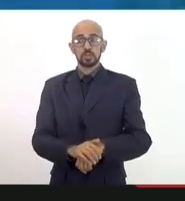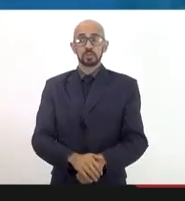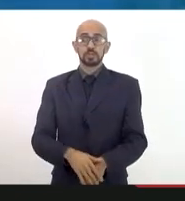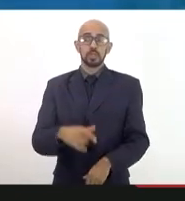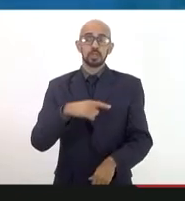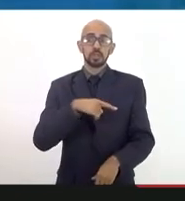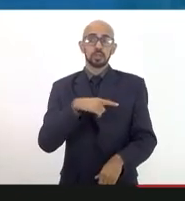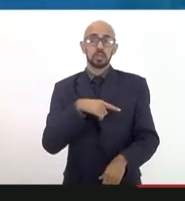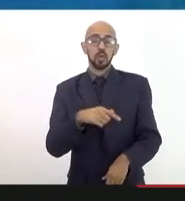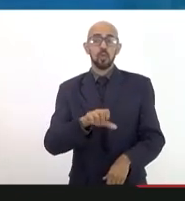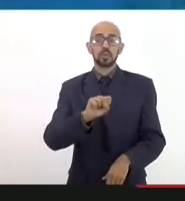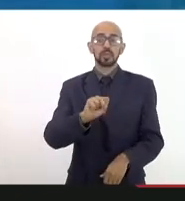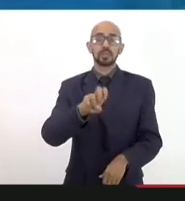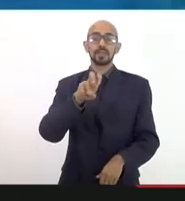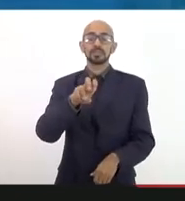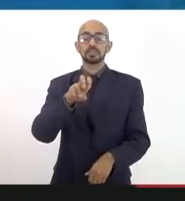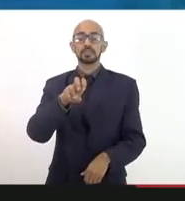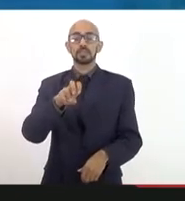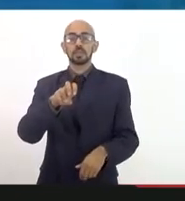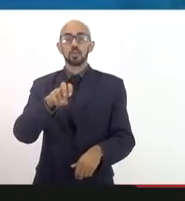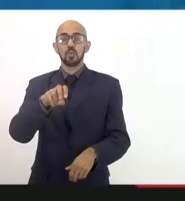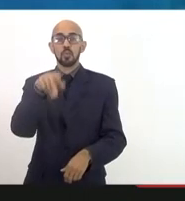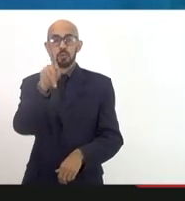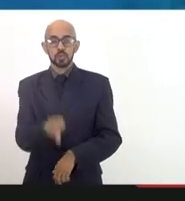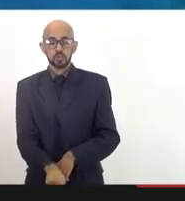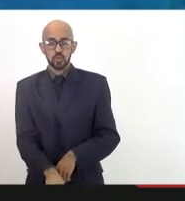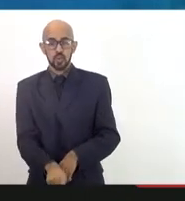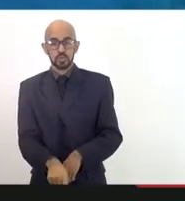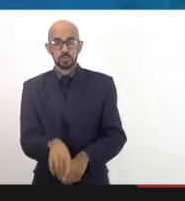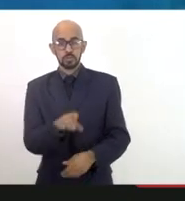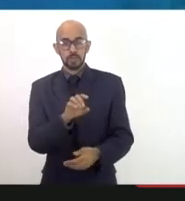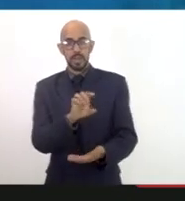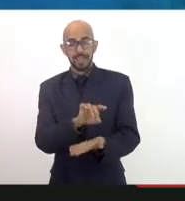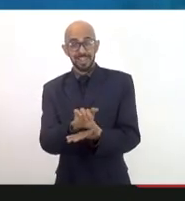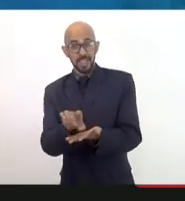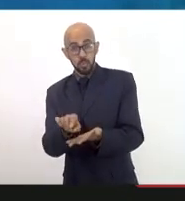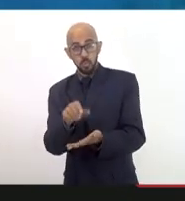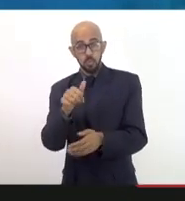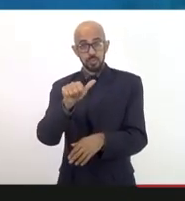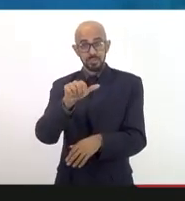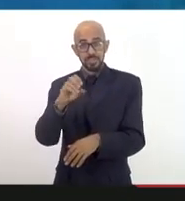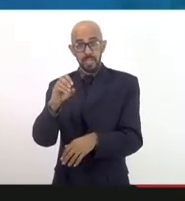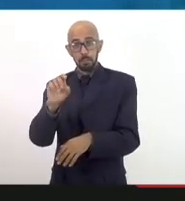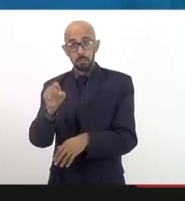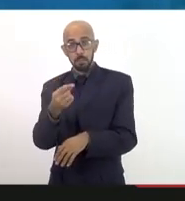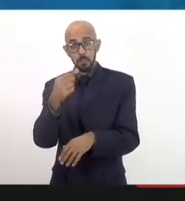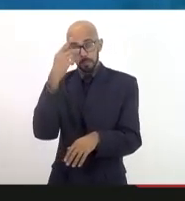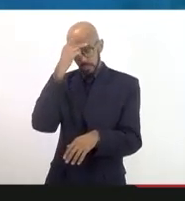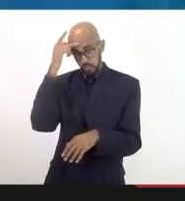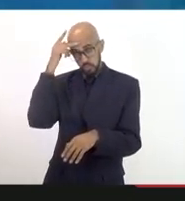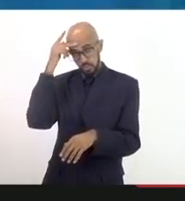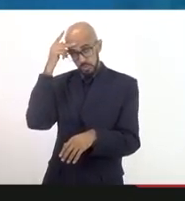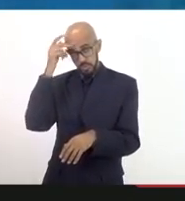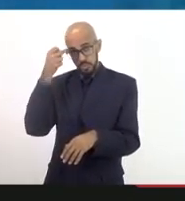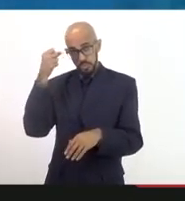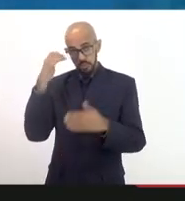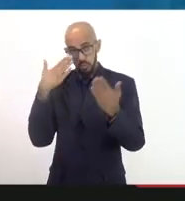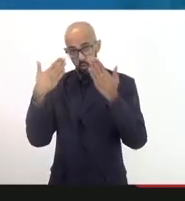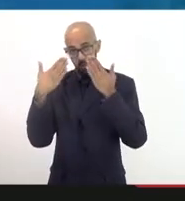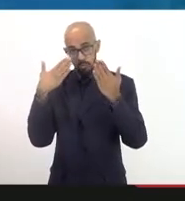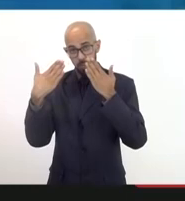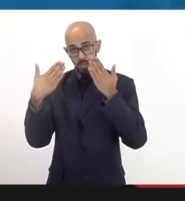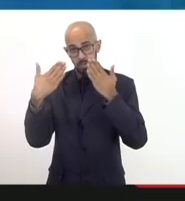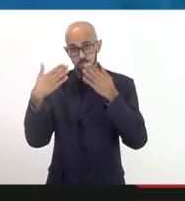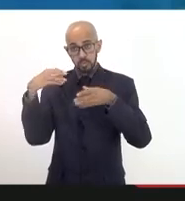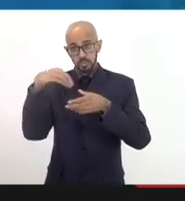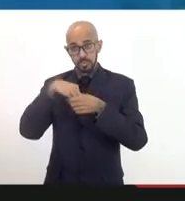85 casos por 100 mil na capital. E quando você vê esse número comparado a pequenos bolsões dentro do município do Rio de